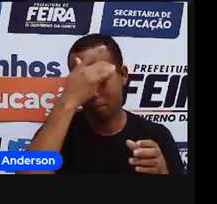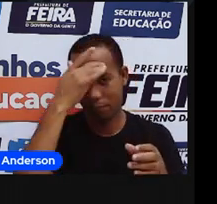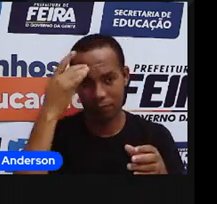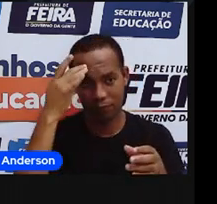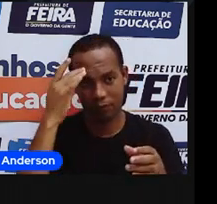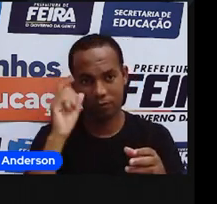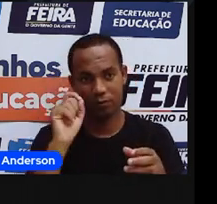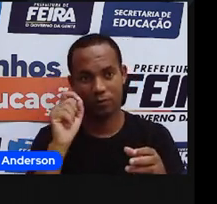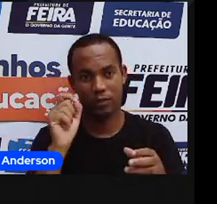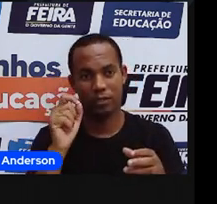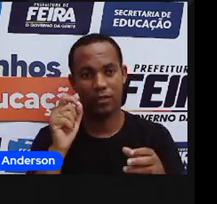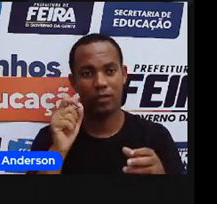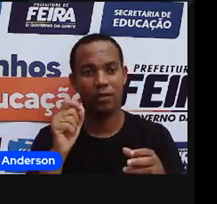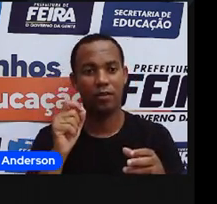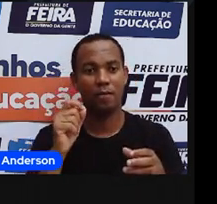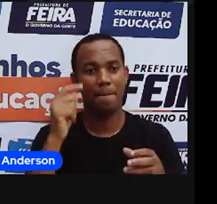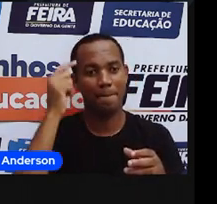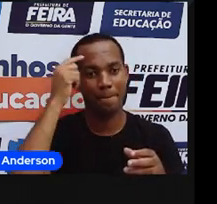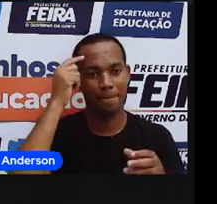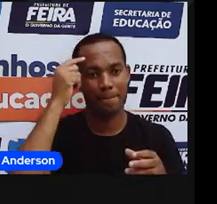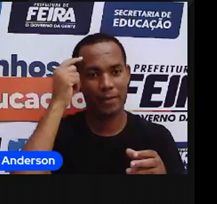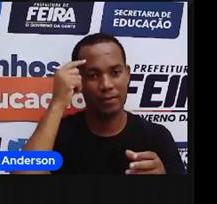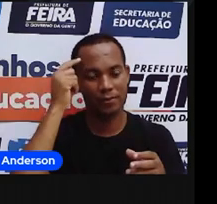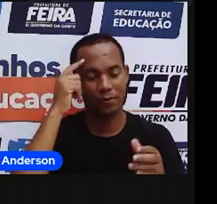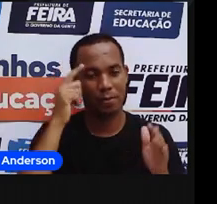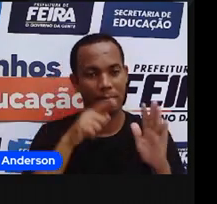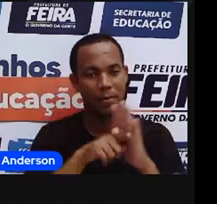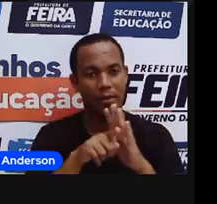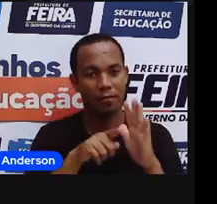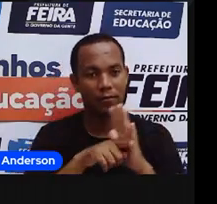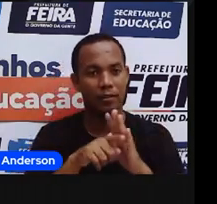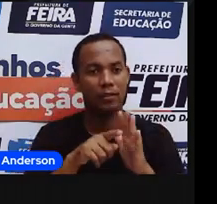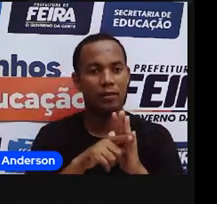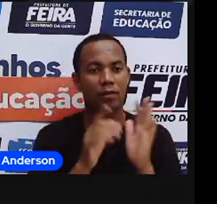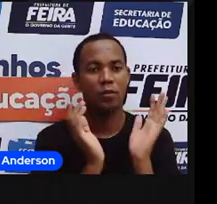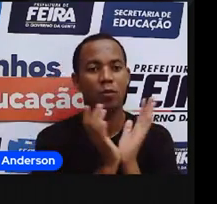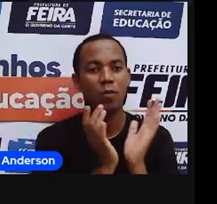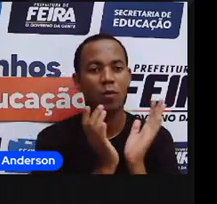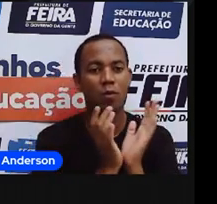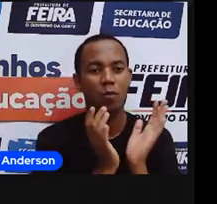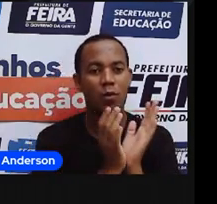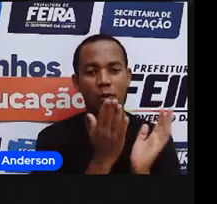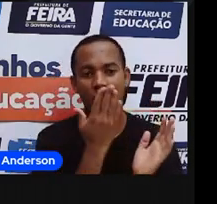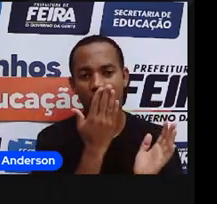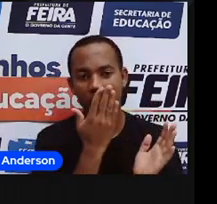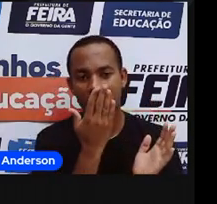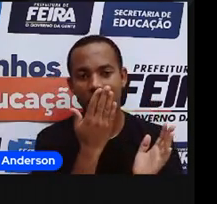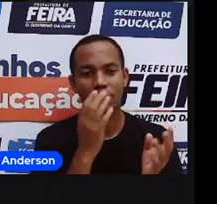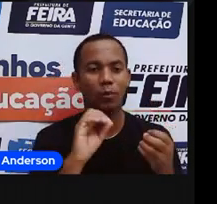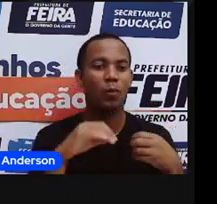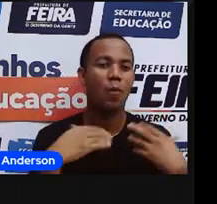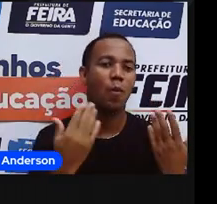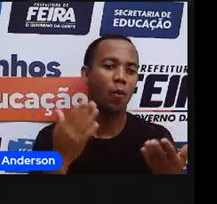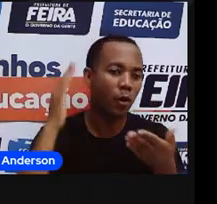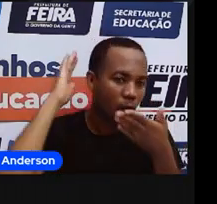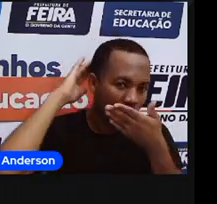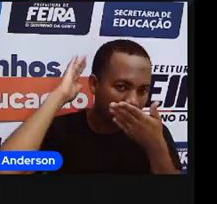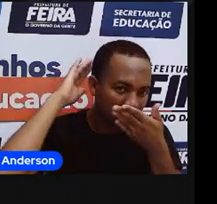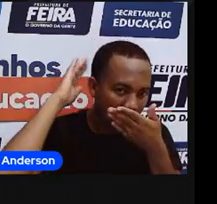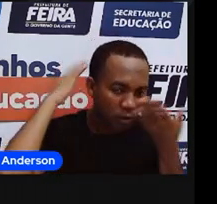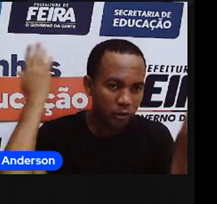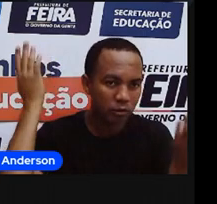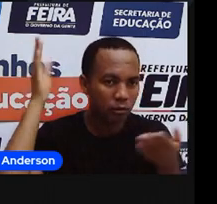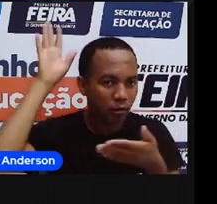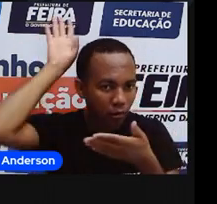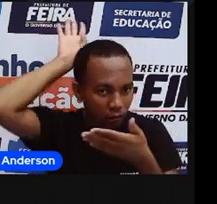bem a paciência dela aí esses dias, perguntando, índio, indígena, quando é que eu posso usar índio? Não posso usar, porque índio é quem